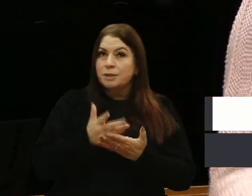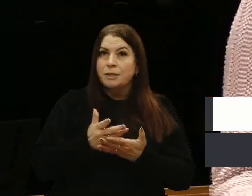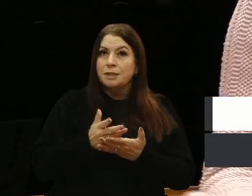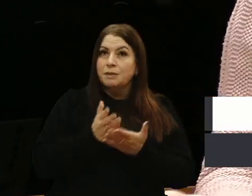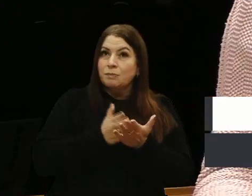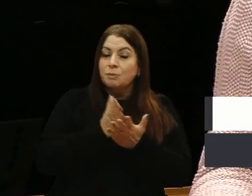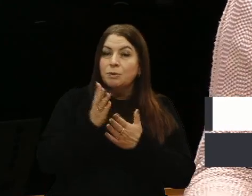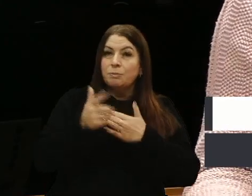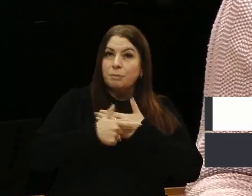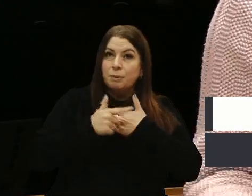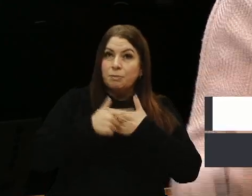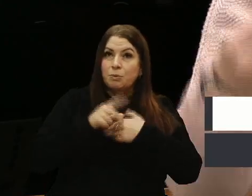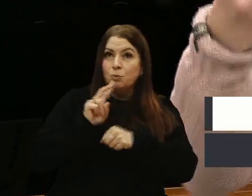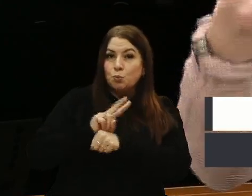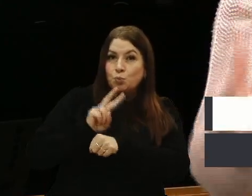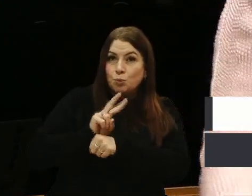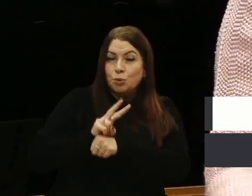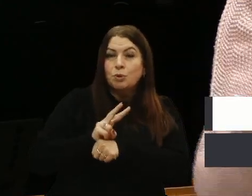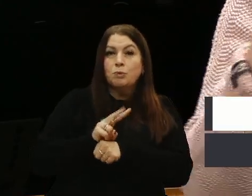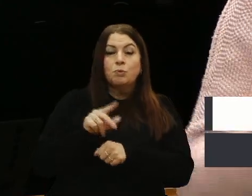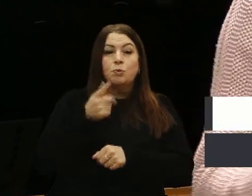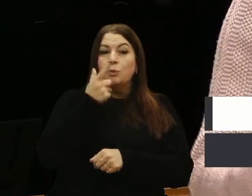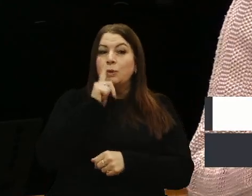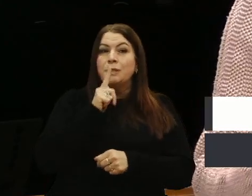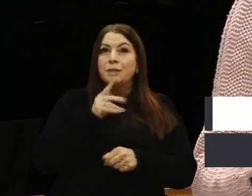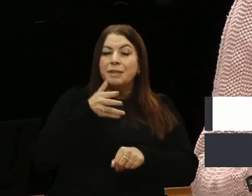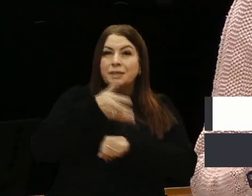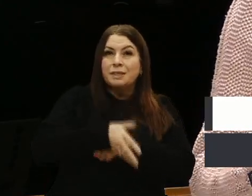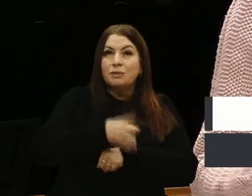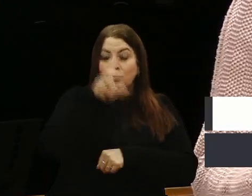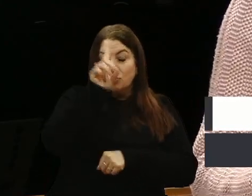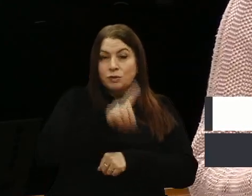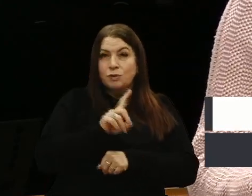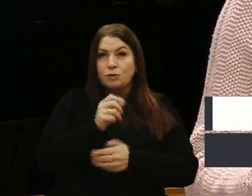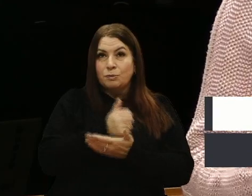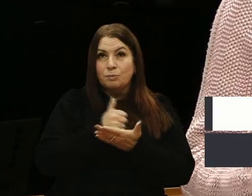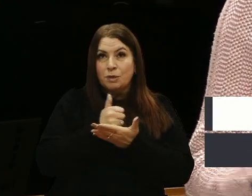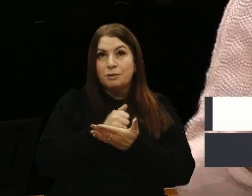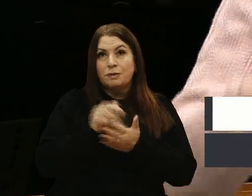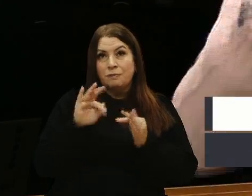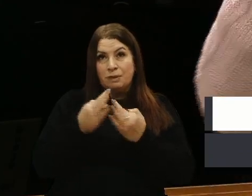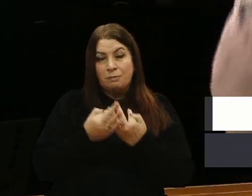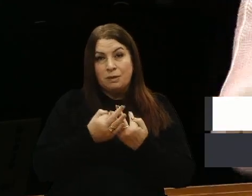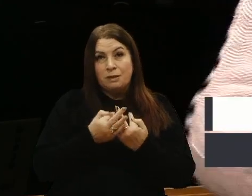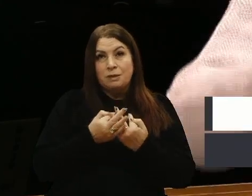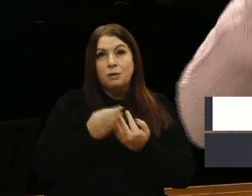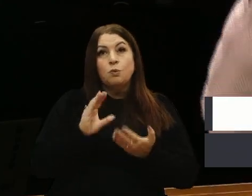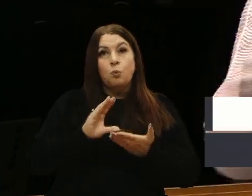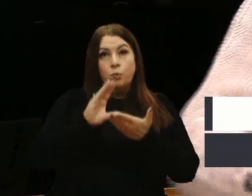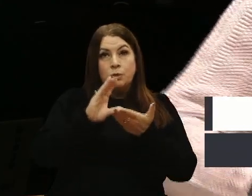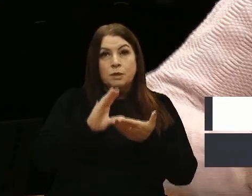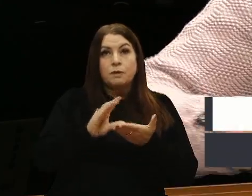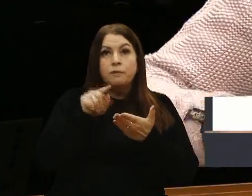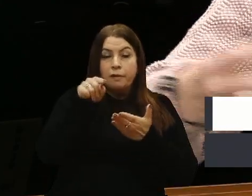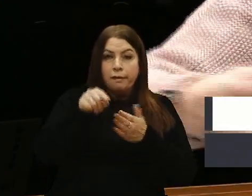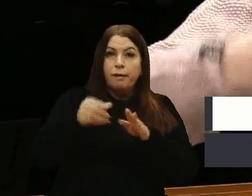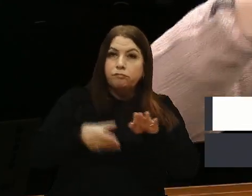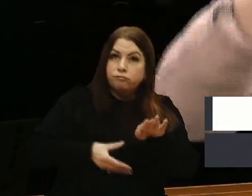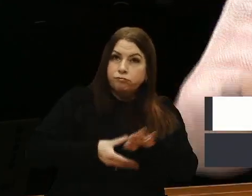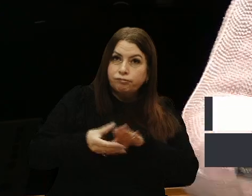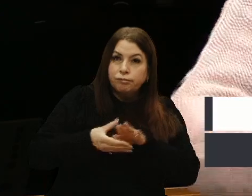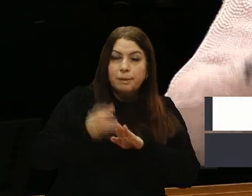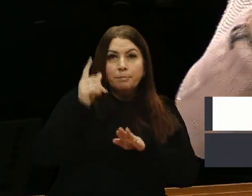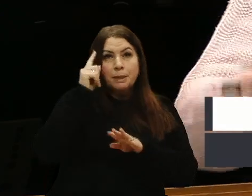cumprir o seu papel de proteção ou não consegue acessar os direitos básicos daquela família, né, o Conselho vai lá, vai orientar, vai